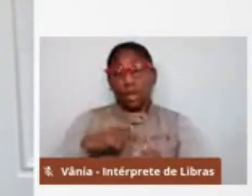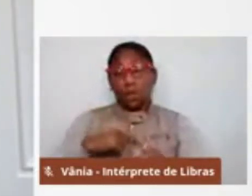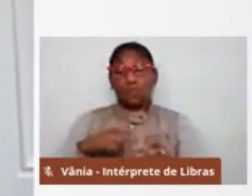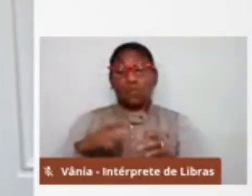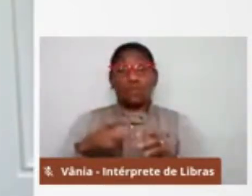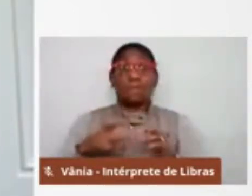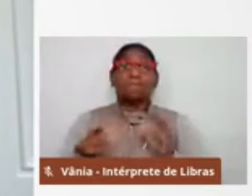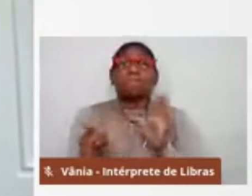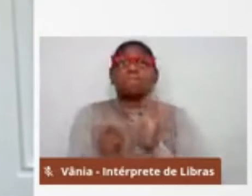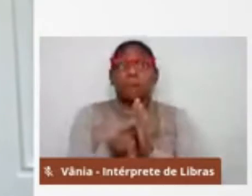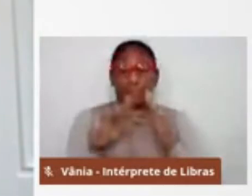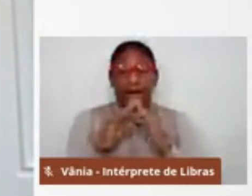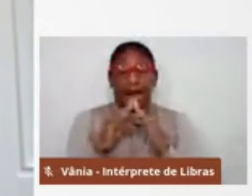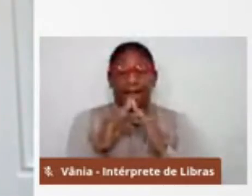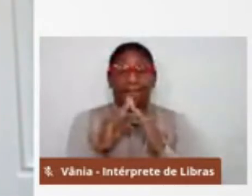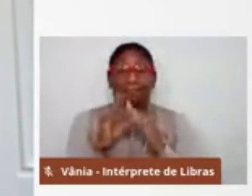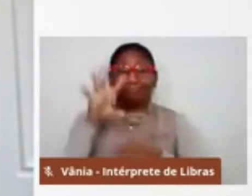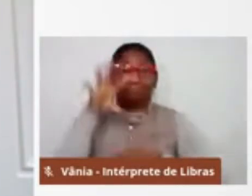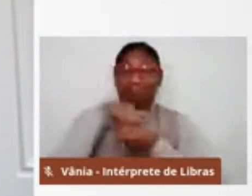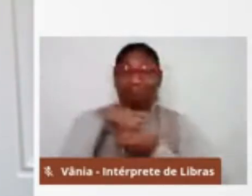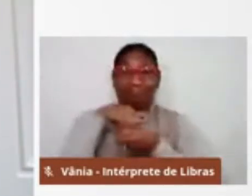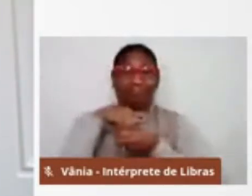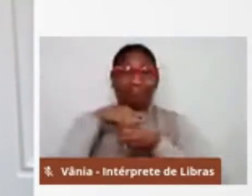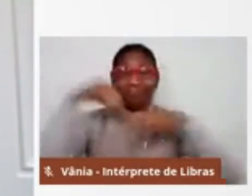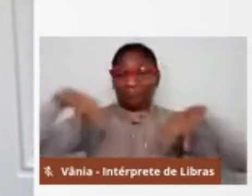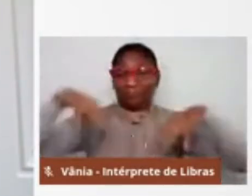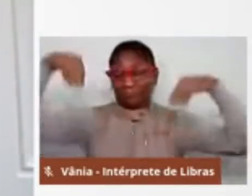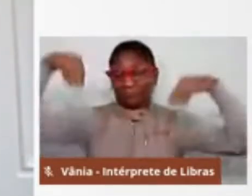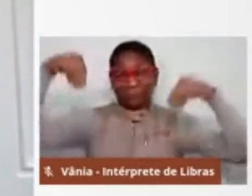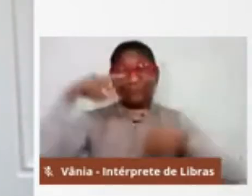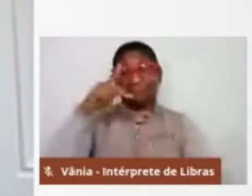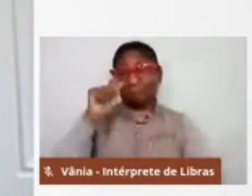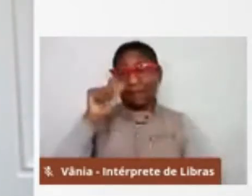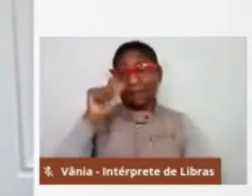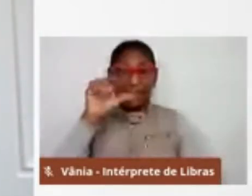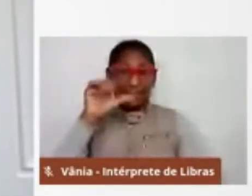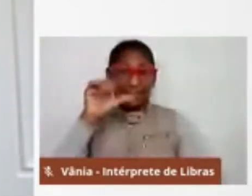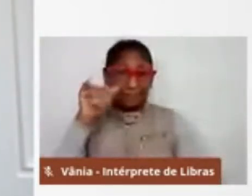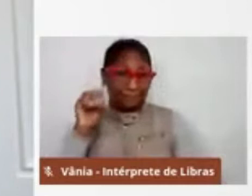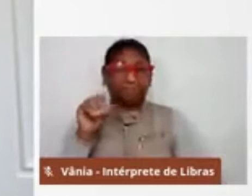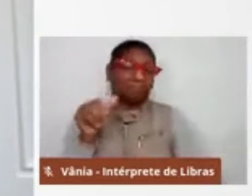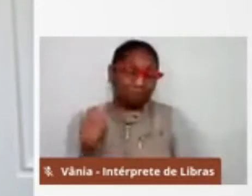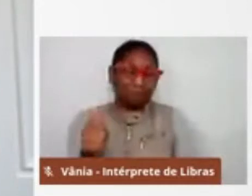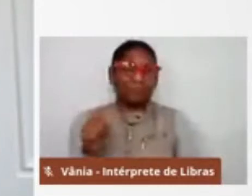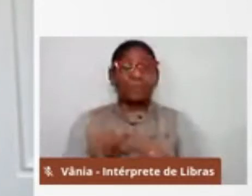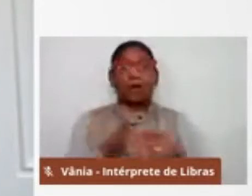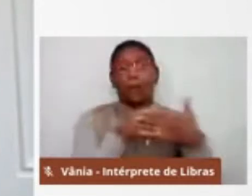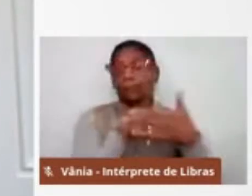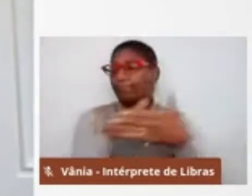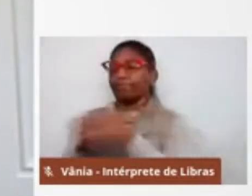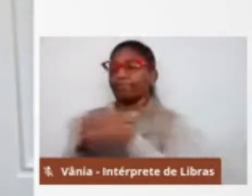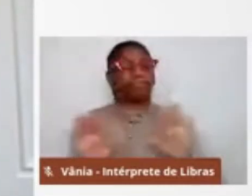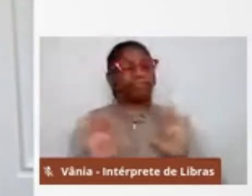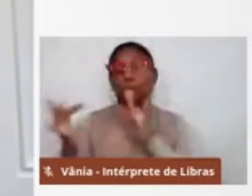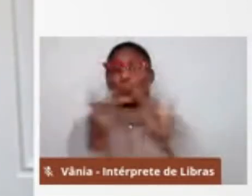no trabalho, né, morando aqui no Palácio Piratini, só que agora com mais restrições, não tendo contato com